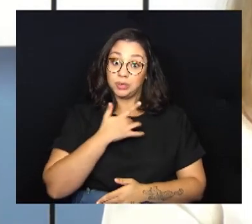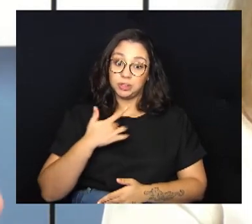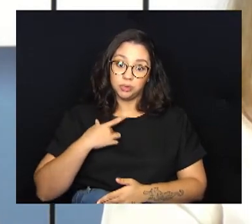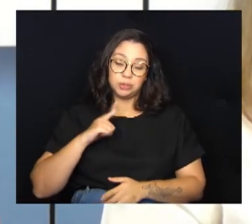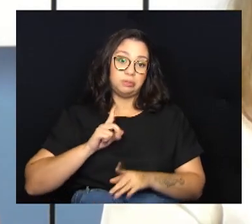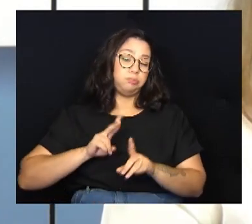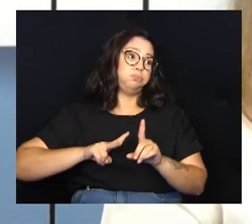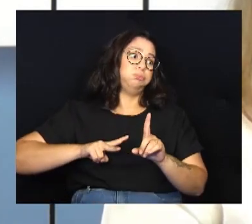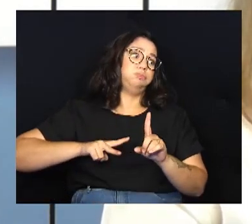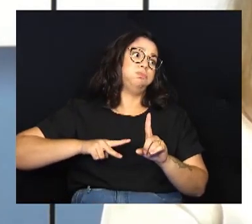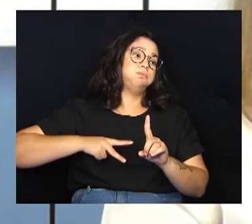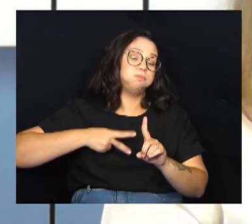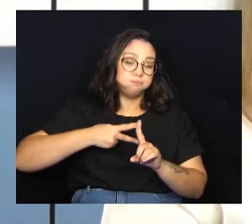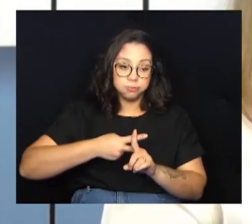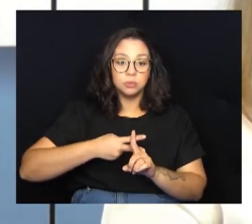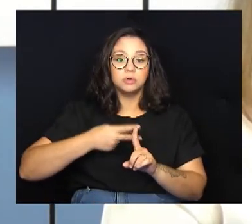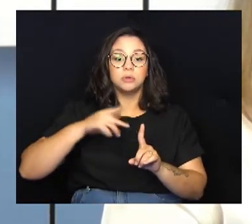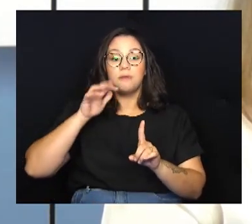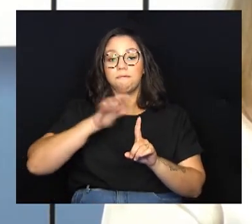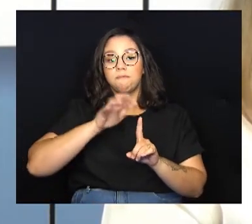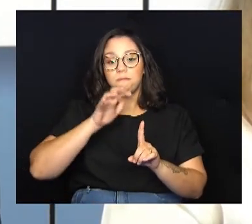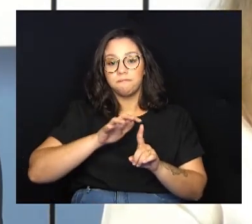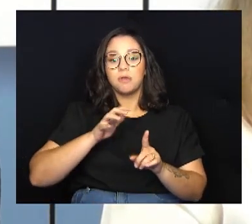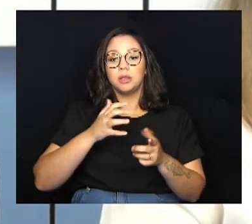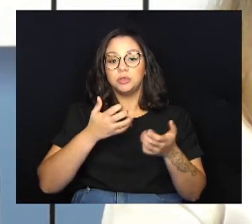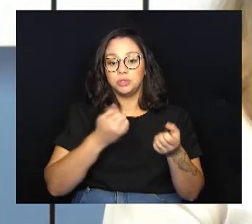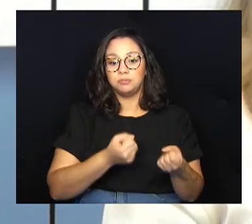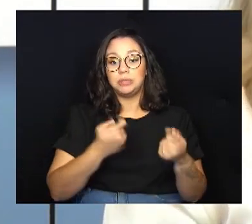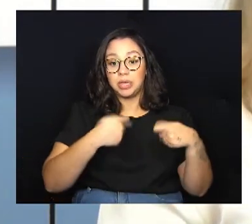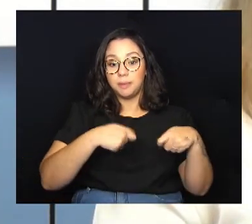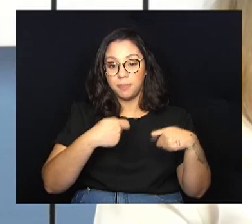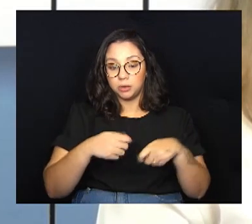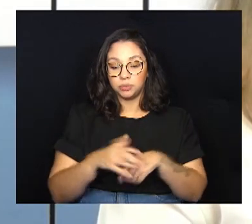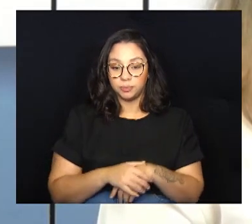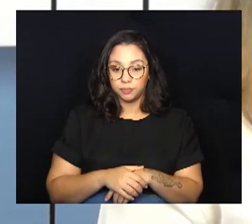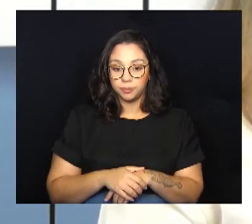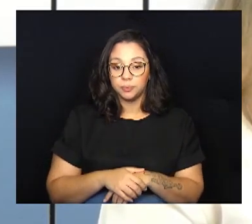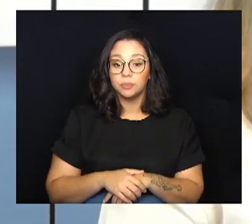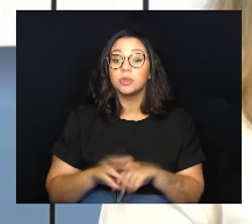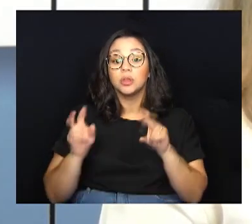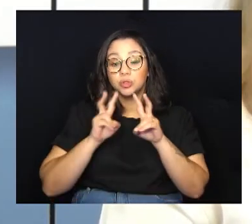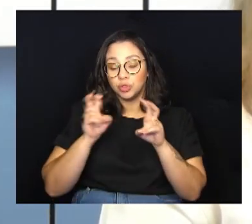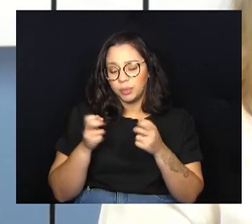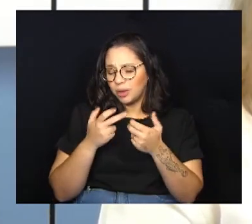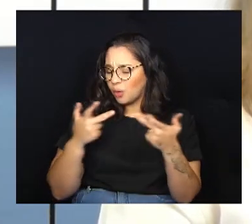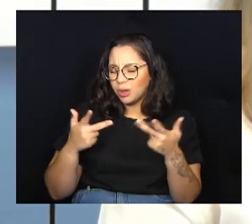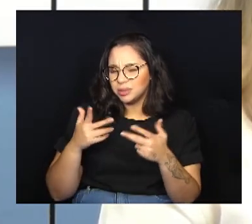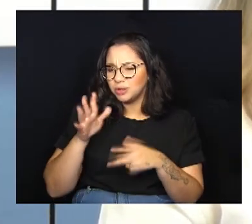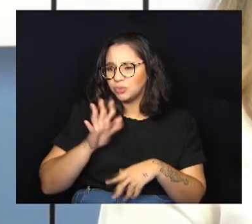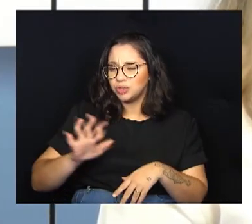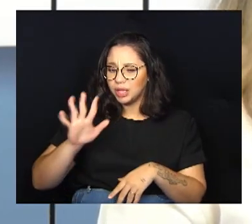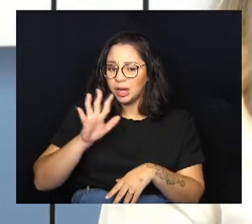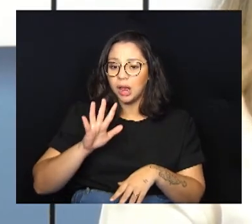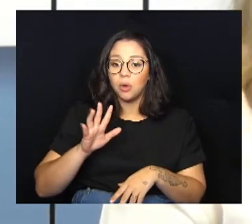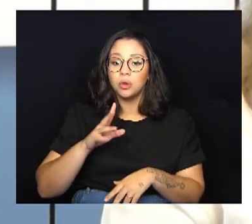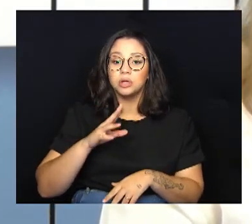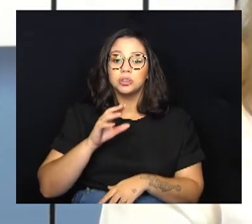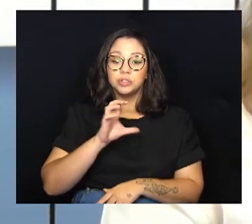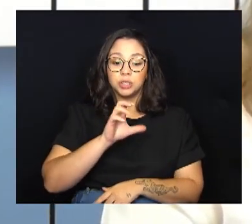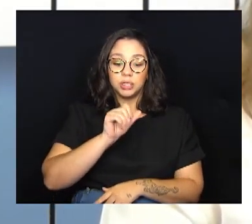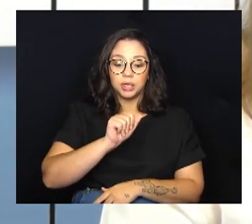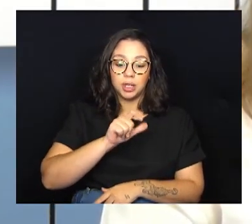na Cracolândia, em São Paulo. Nós fizemos uma visita lá recentemente, há menos de um mês, e nós pudemos constatar, eu